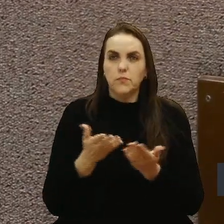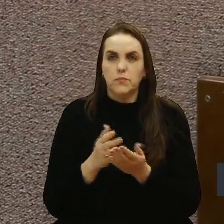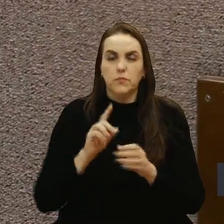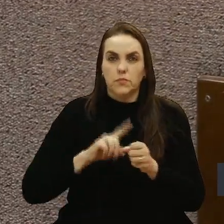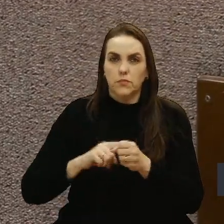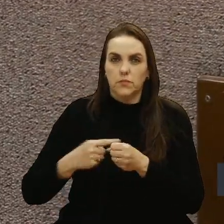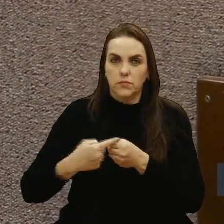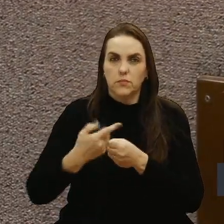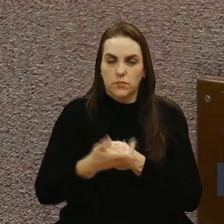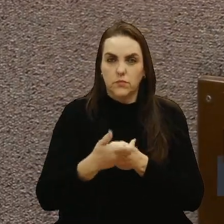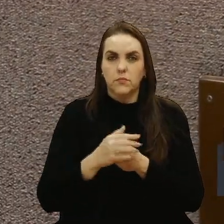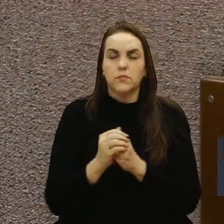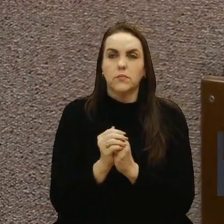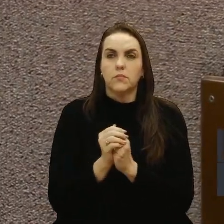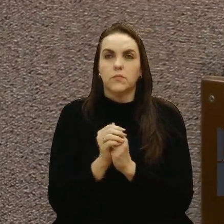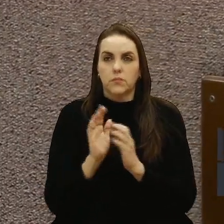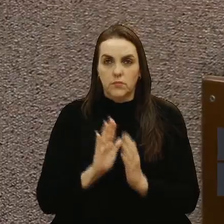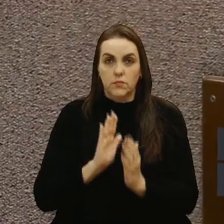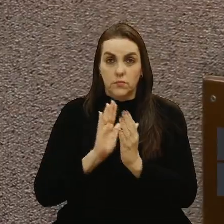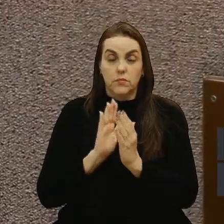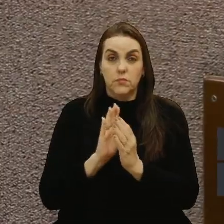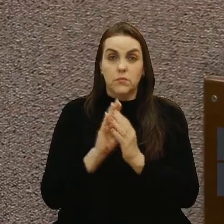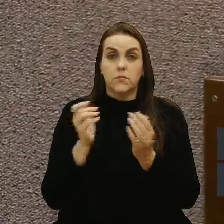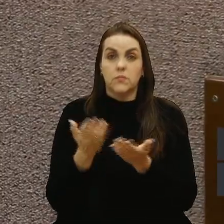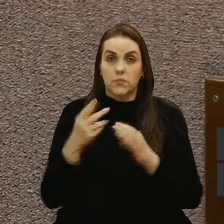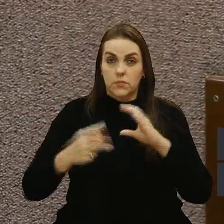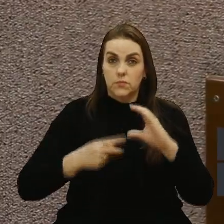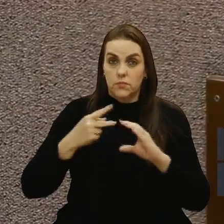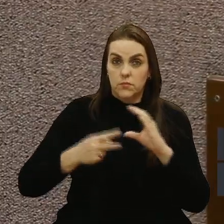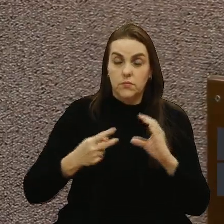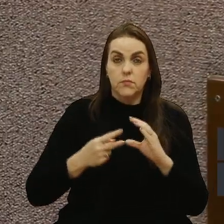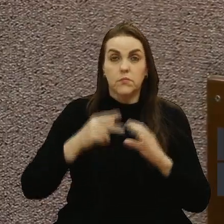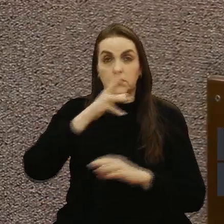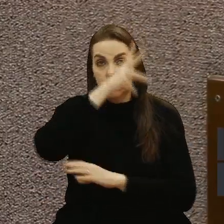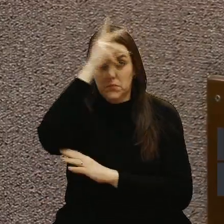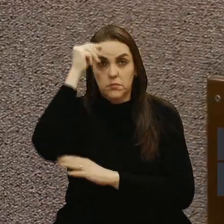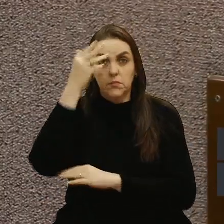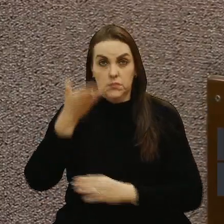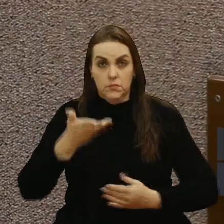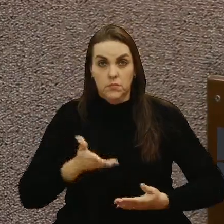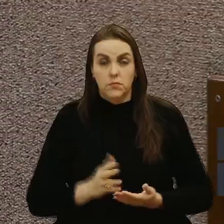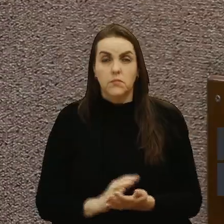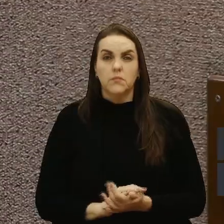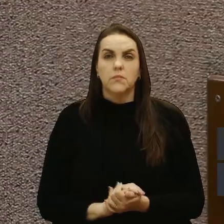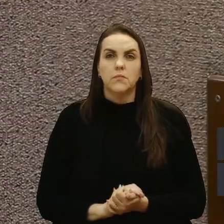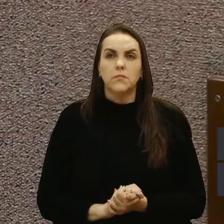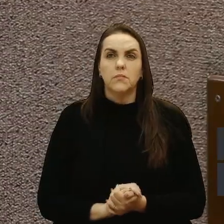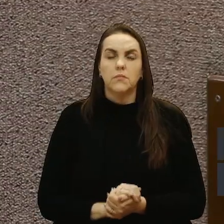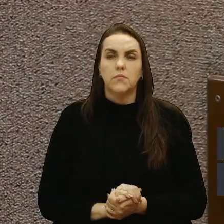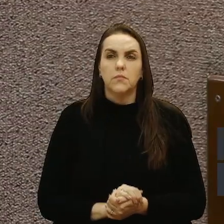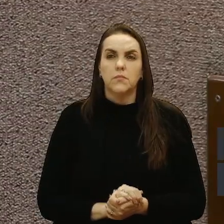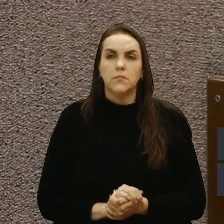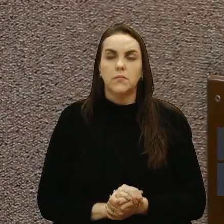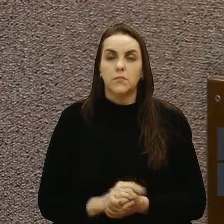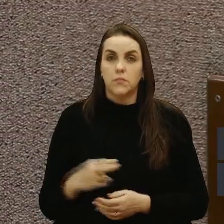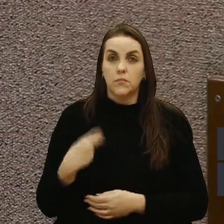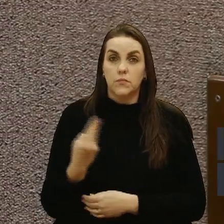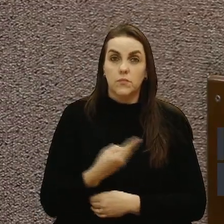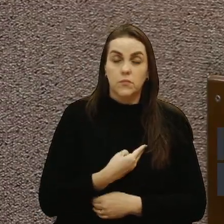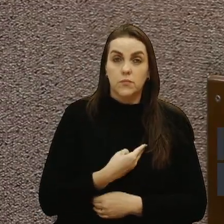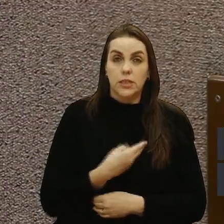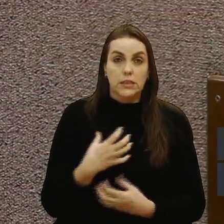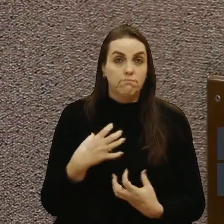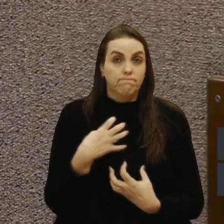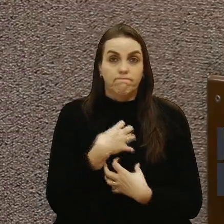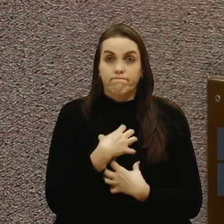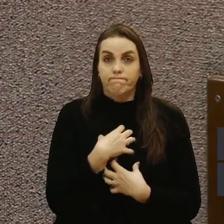está enfrentando, o nosso parlamento, o nosso município. E a gente fica atônito,